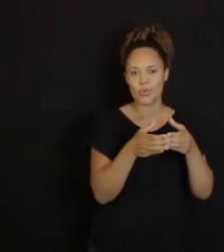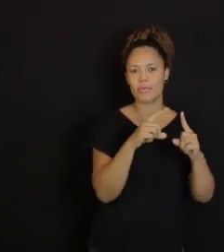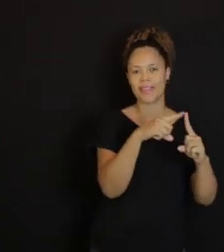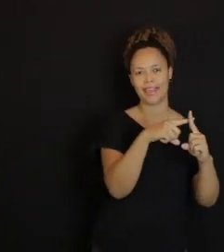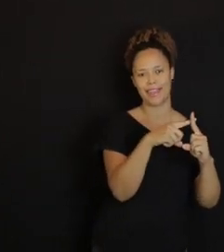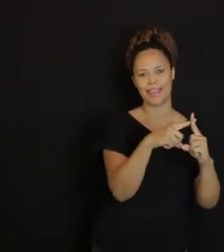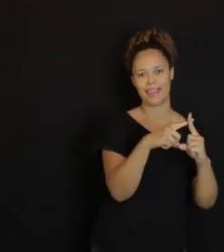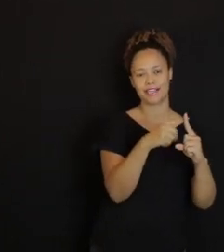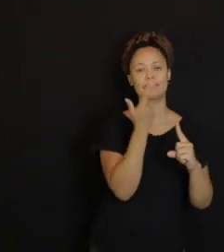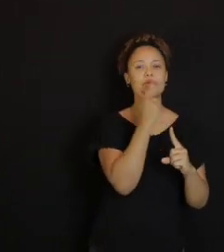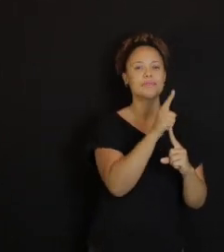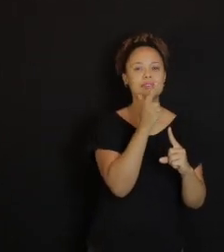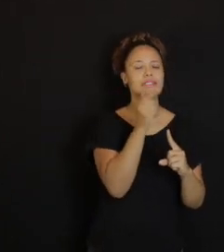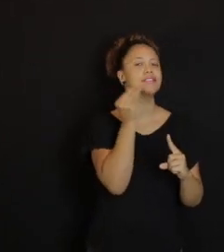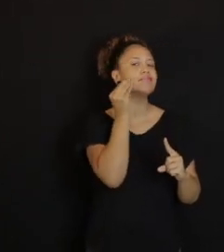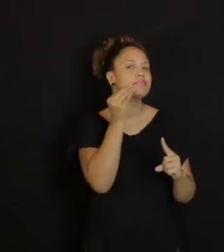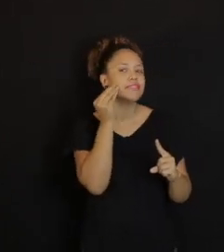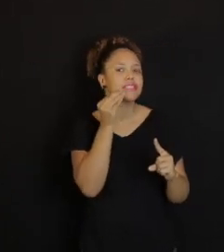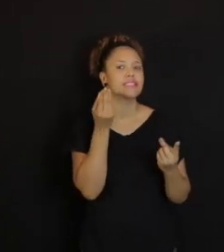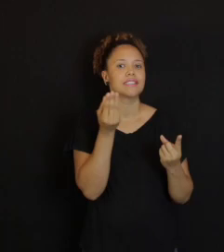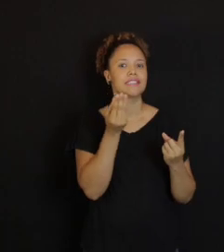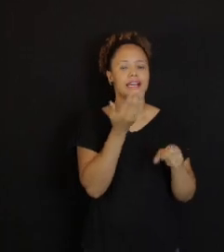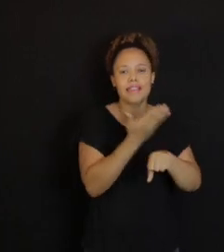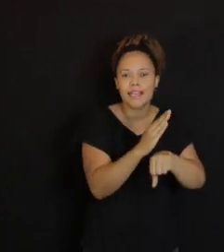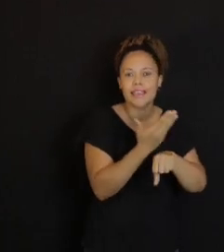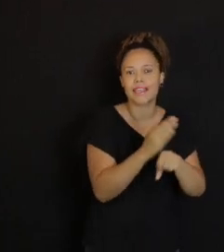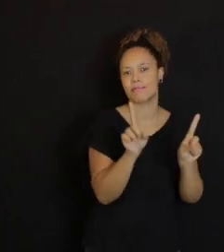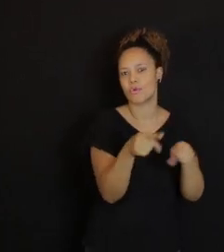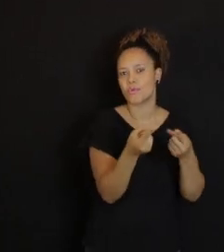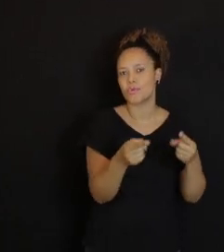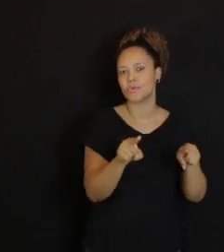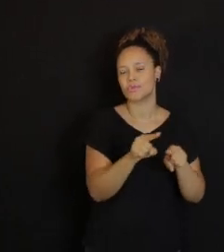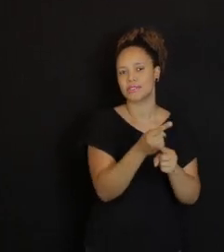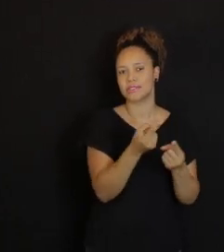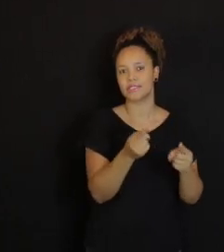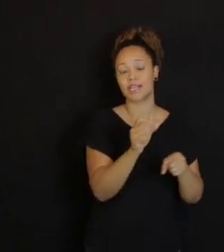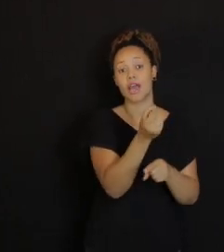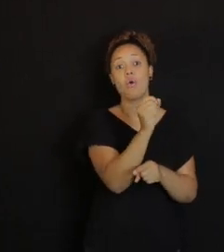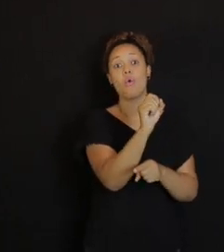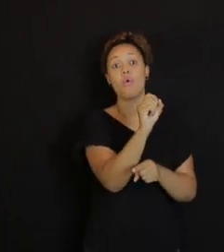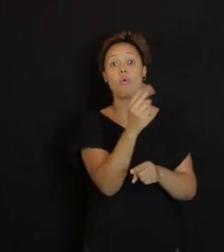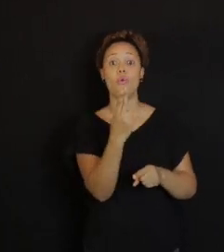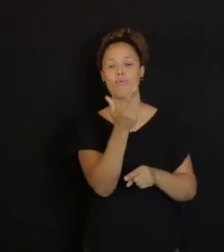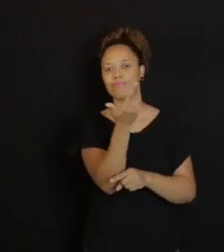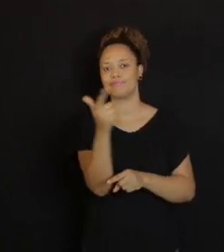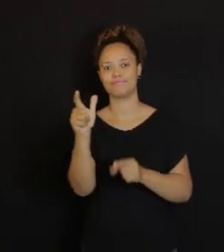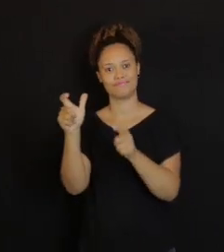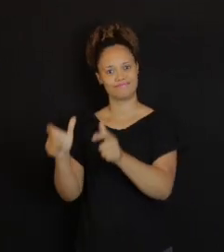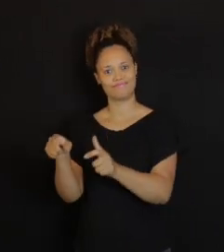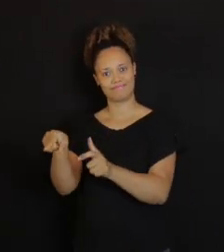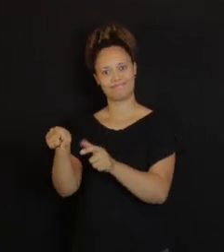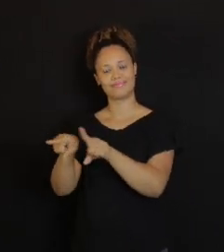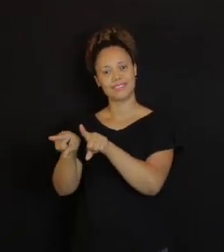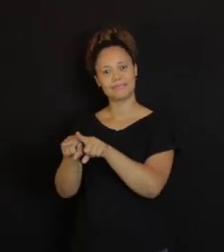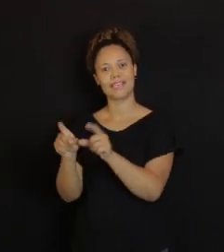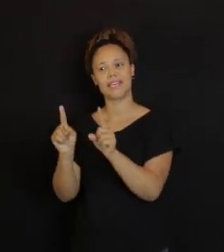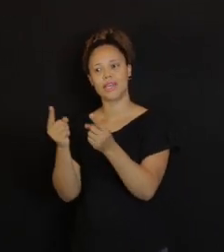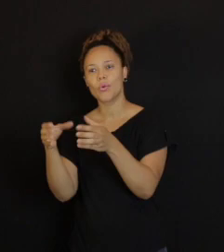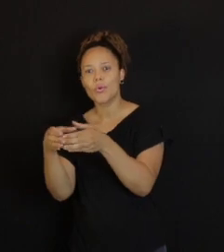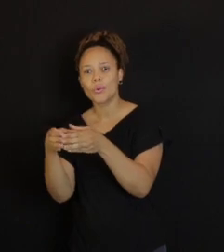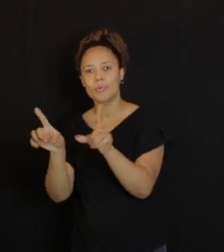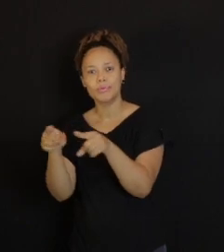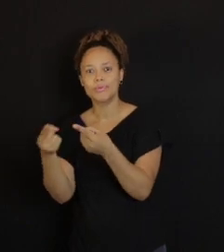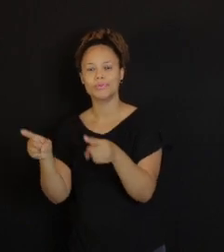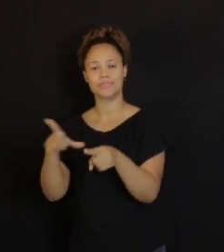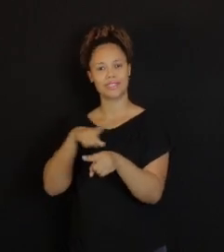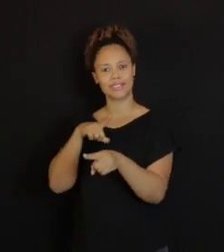para tentar usar o instrumento da igreja, ou então ia na banda Lira Guarani e na banda União Operária, que tinha